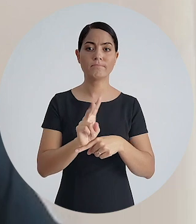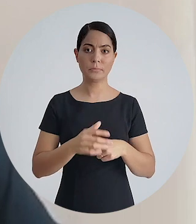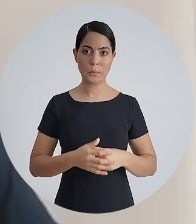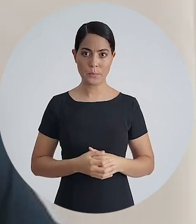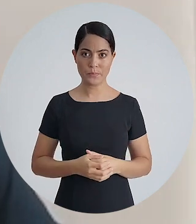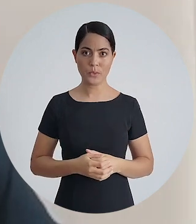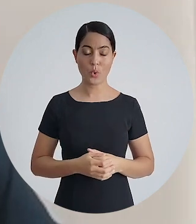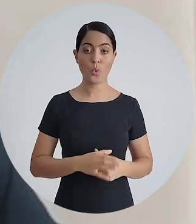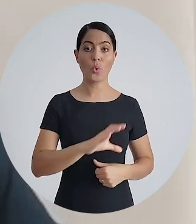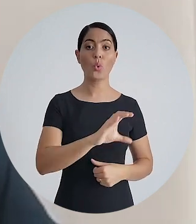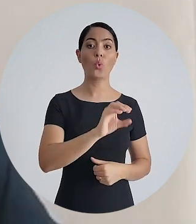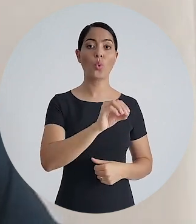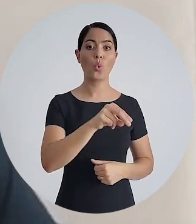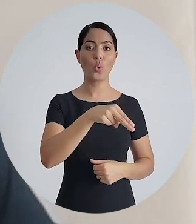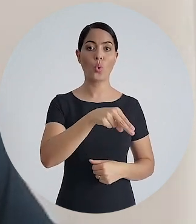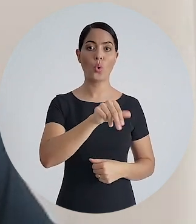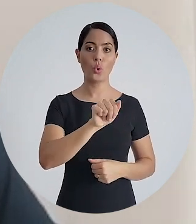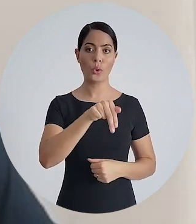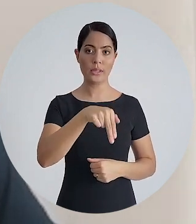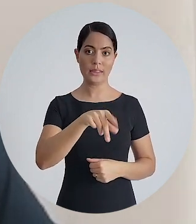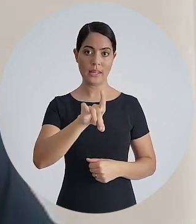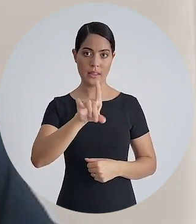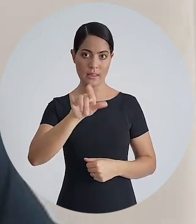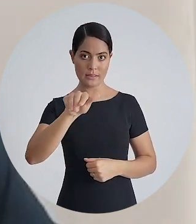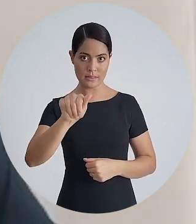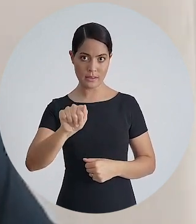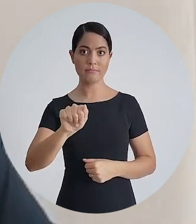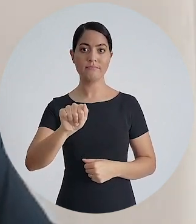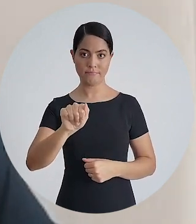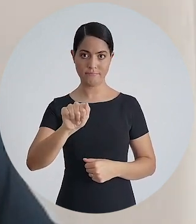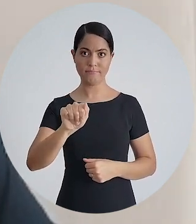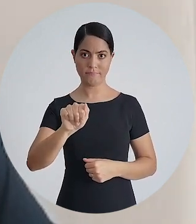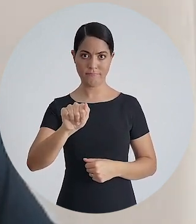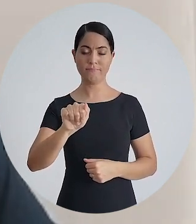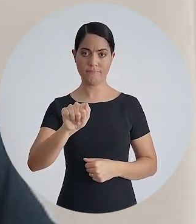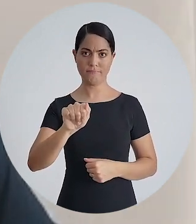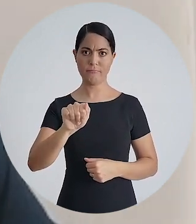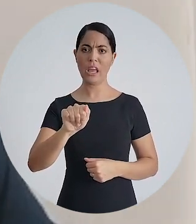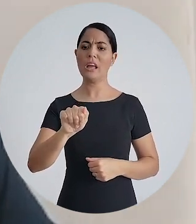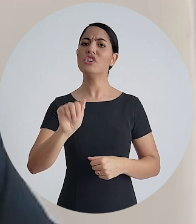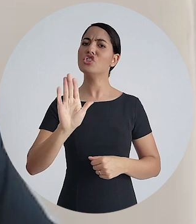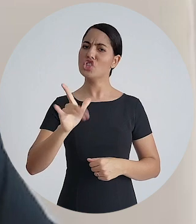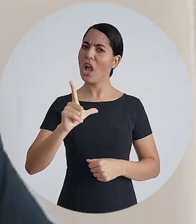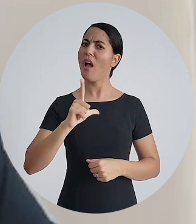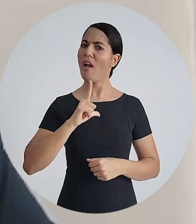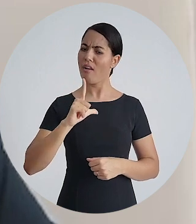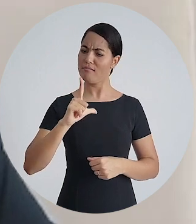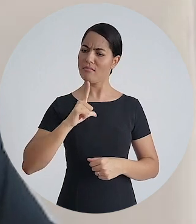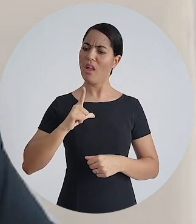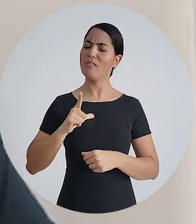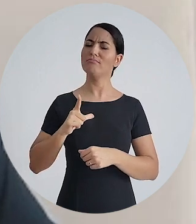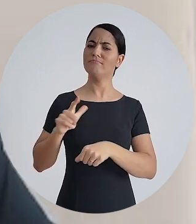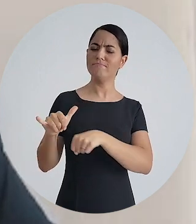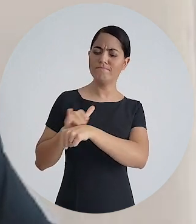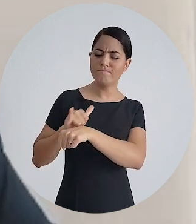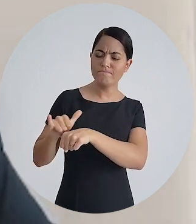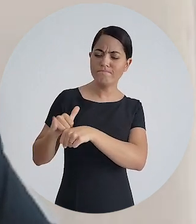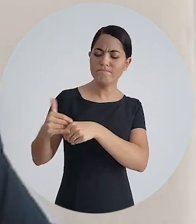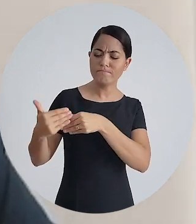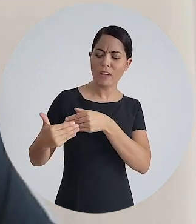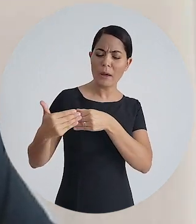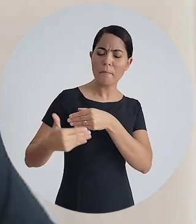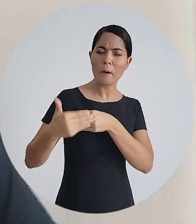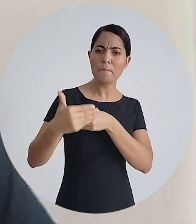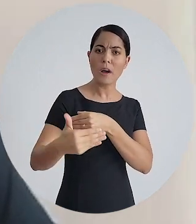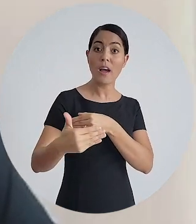O CONANDA, na sua trajetória ao longo dessas décadas, construiu e contribuiu efetivamente